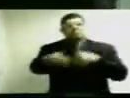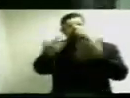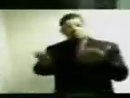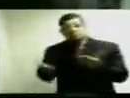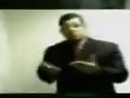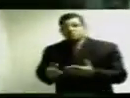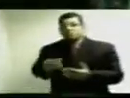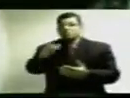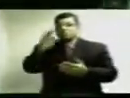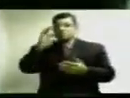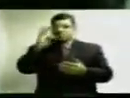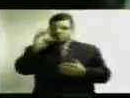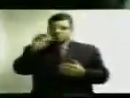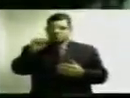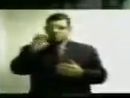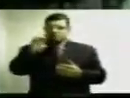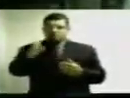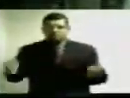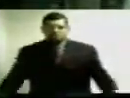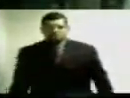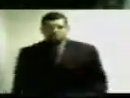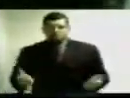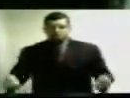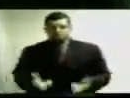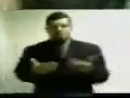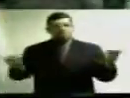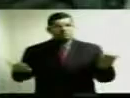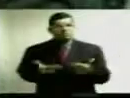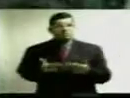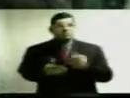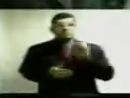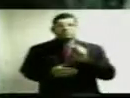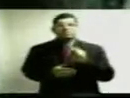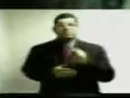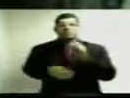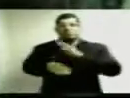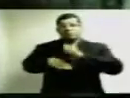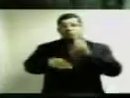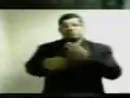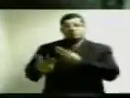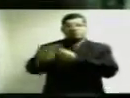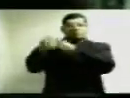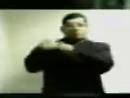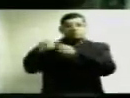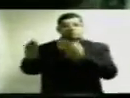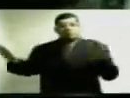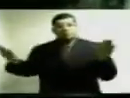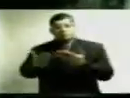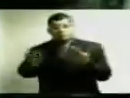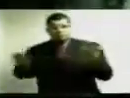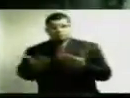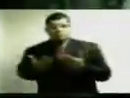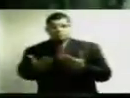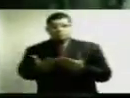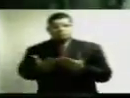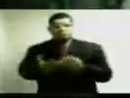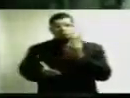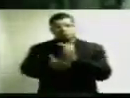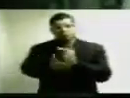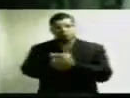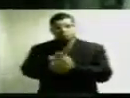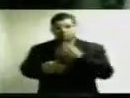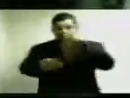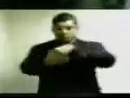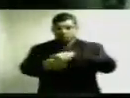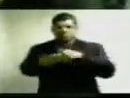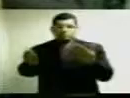Então, o TSE está gastando muito dinheiro para melhor segurança. Agora, continuando